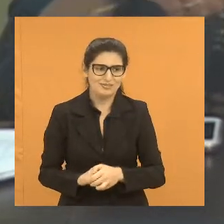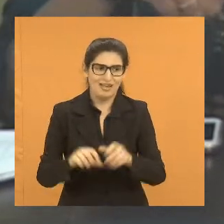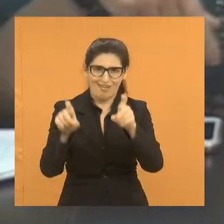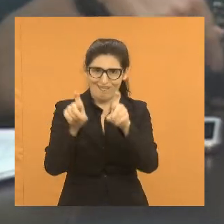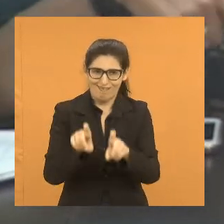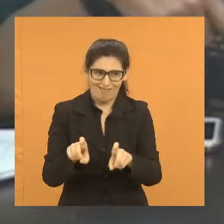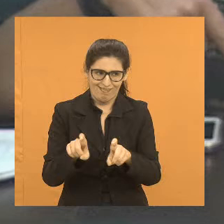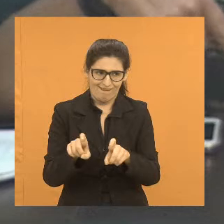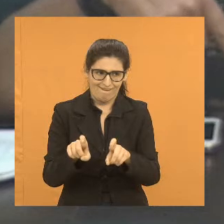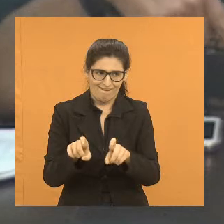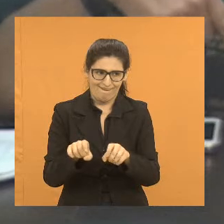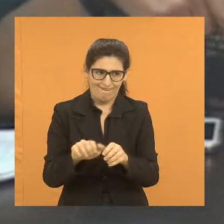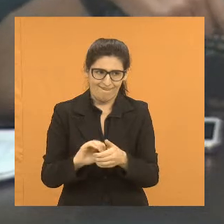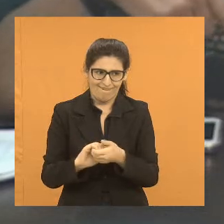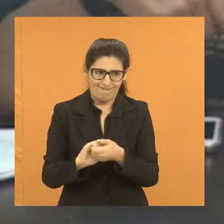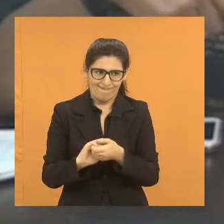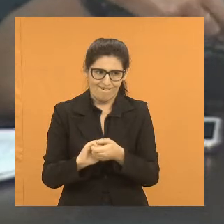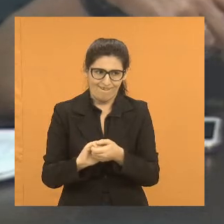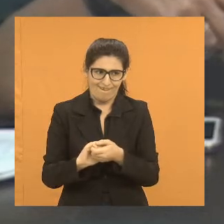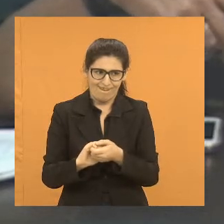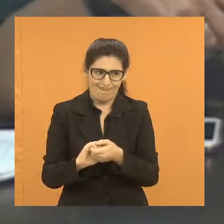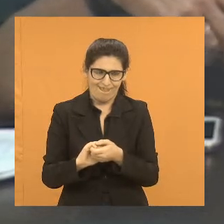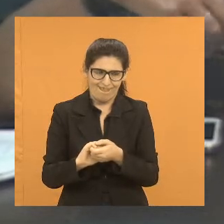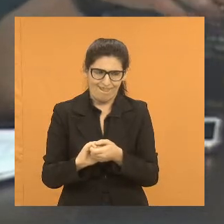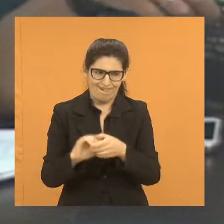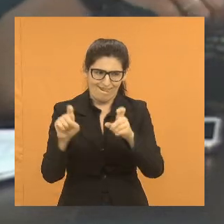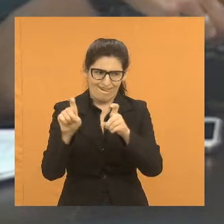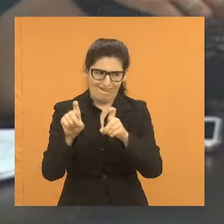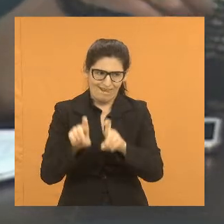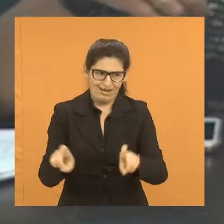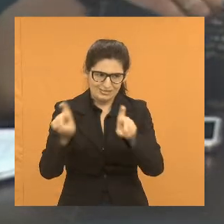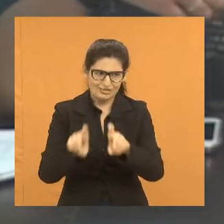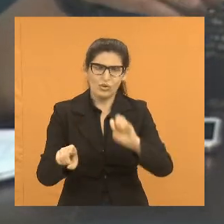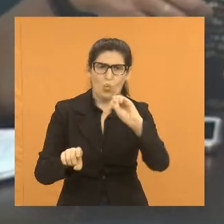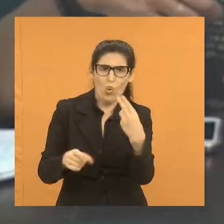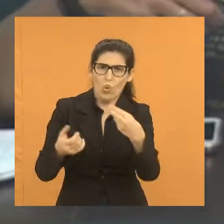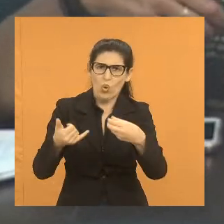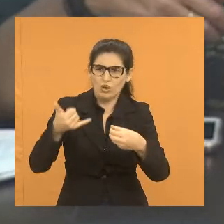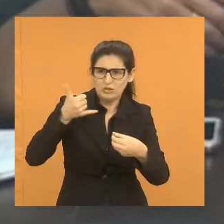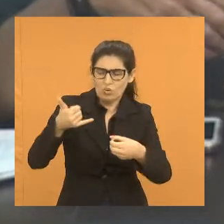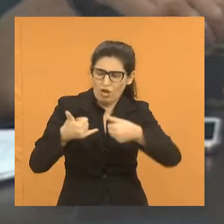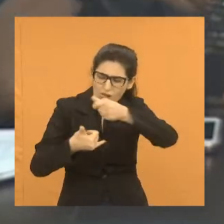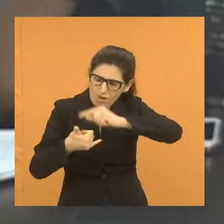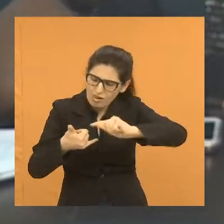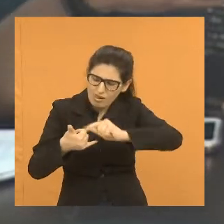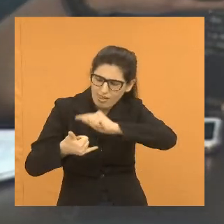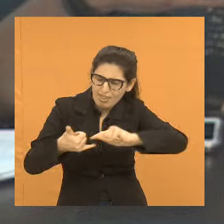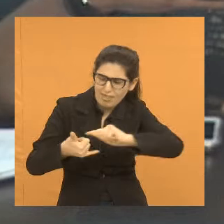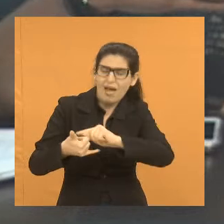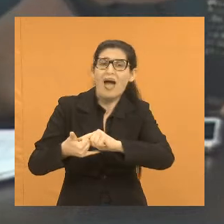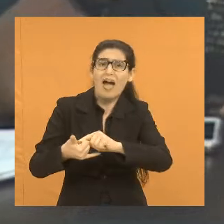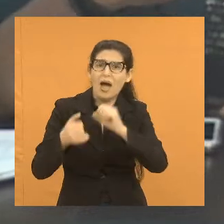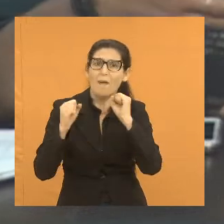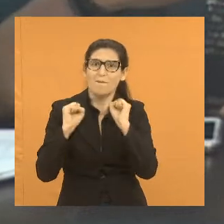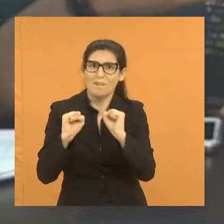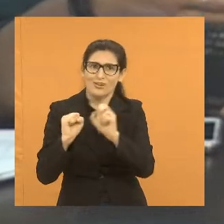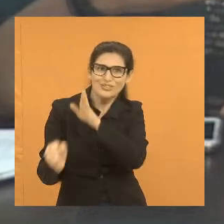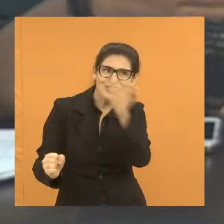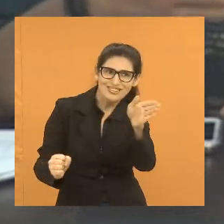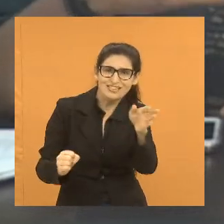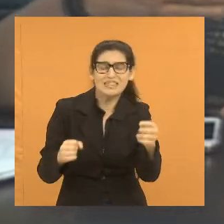via eletrônica, via o Walmart, isso, vai ter um aplicativo marcando e desmarcando consulta, e, inclusive,